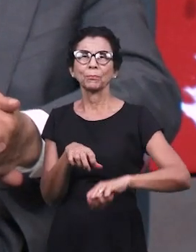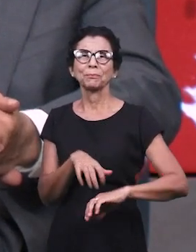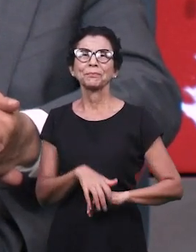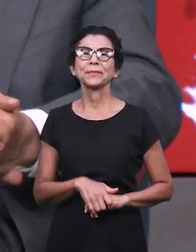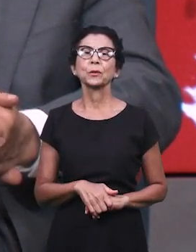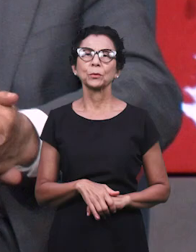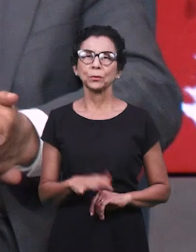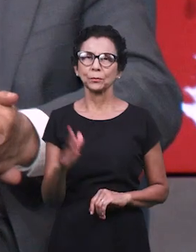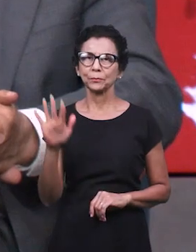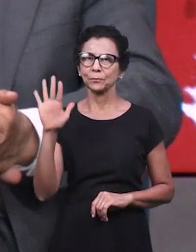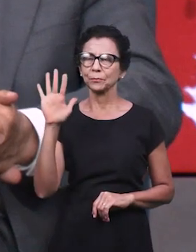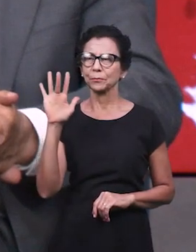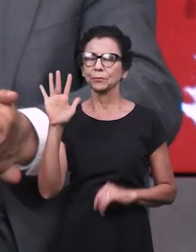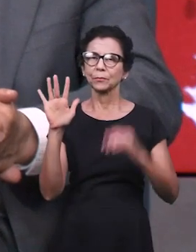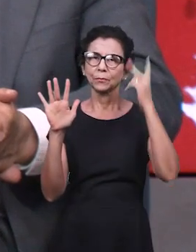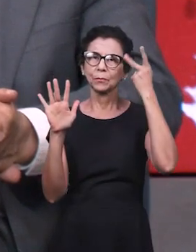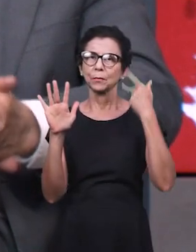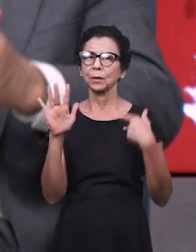mirrada?